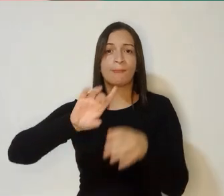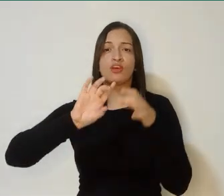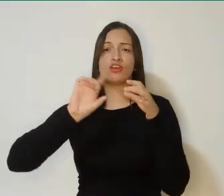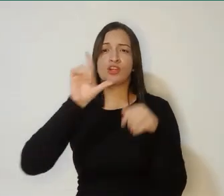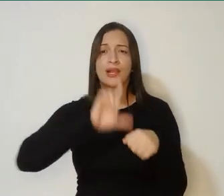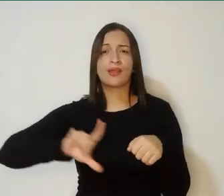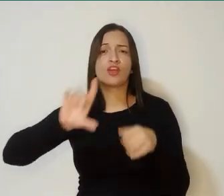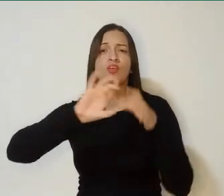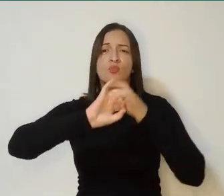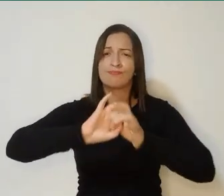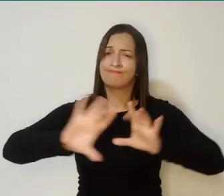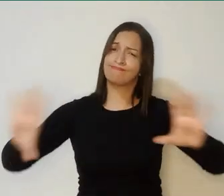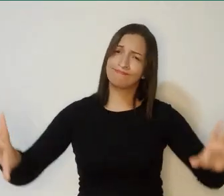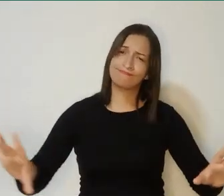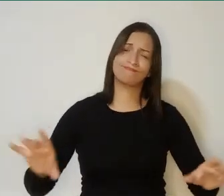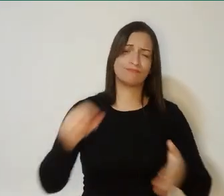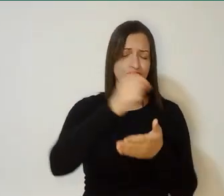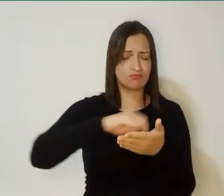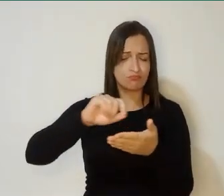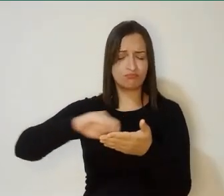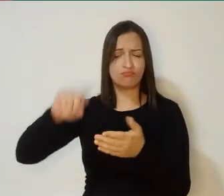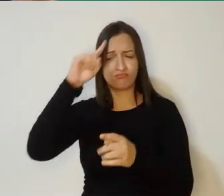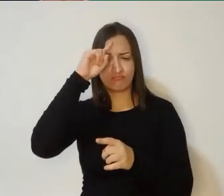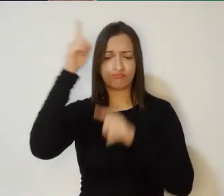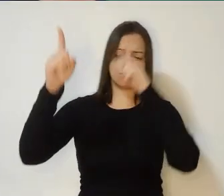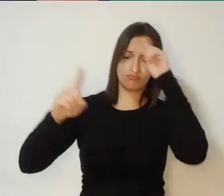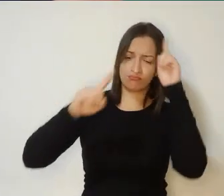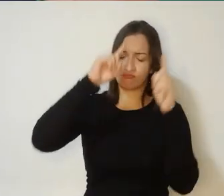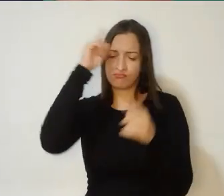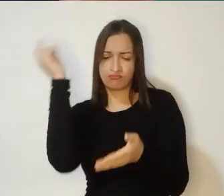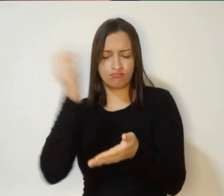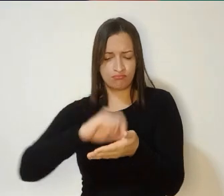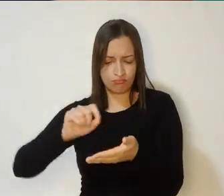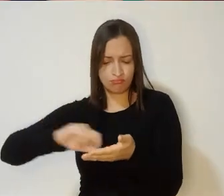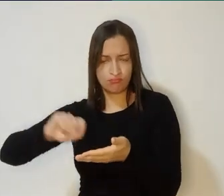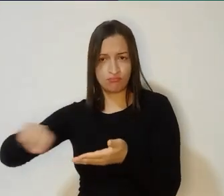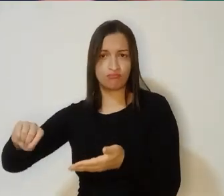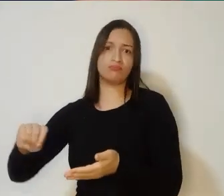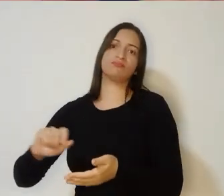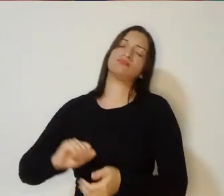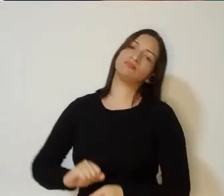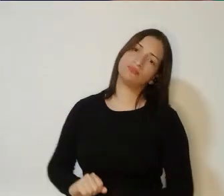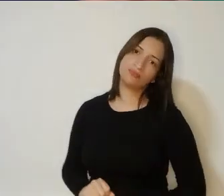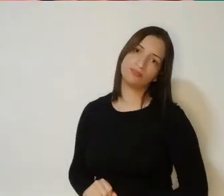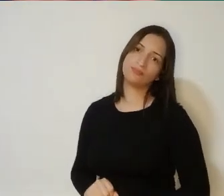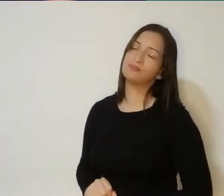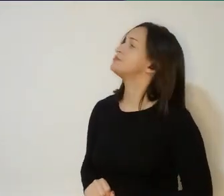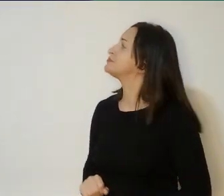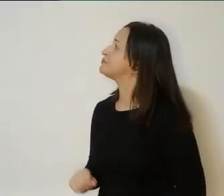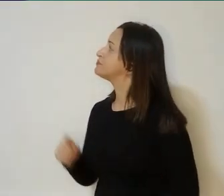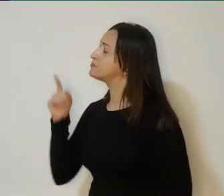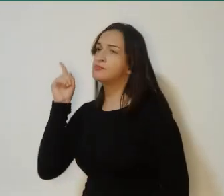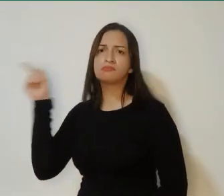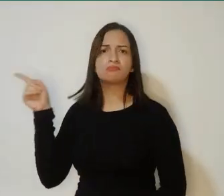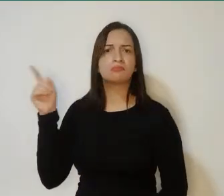literatura da liberdade, para cada um dos escritores tomar isso, né, como uma maneira de viver e de produzir a sua